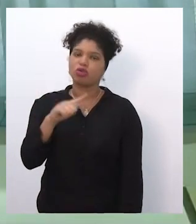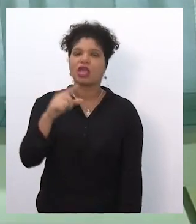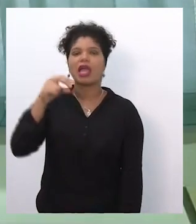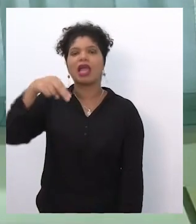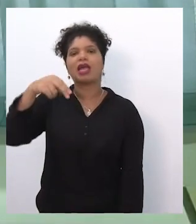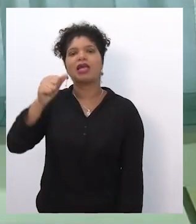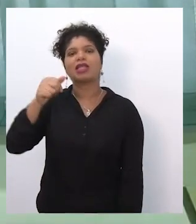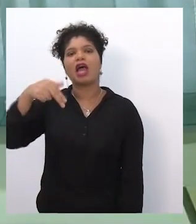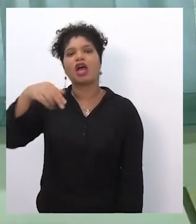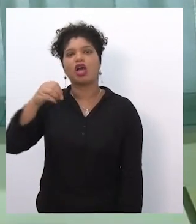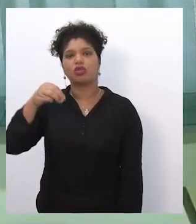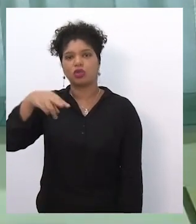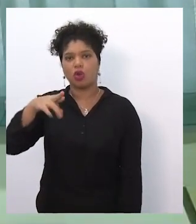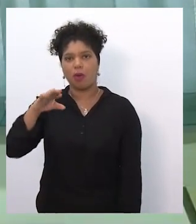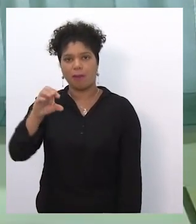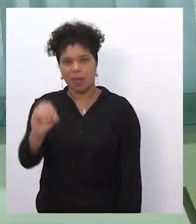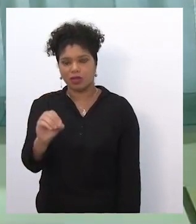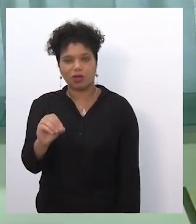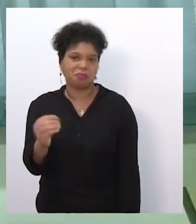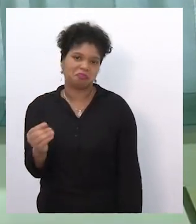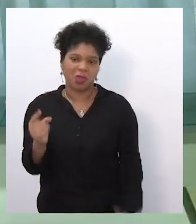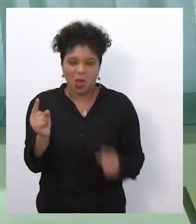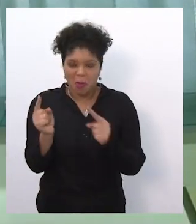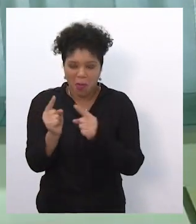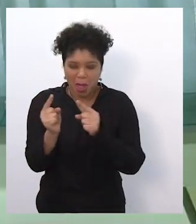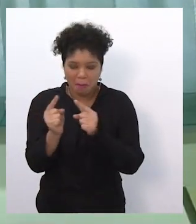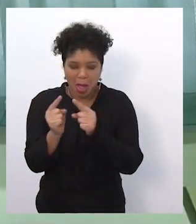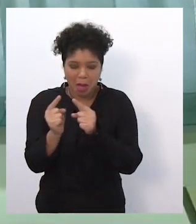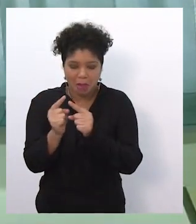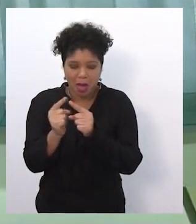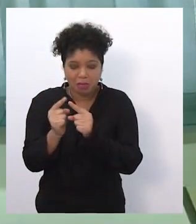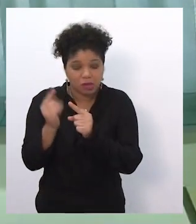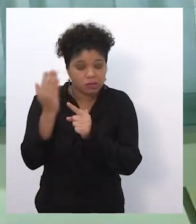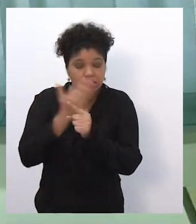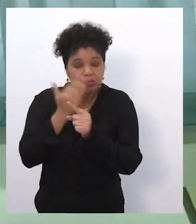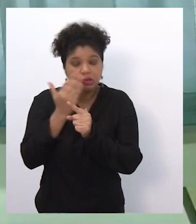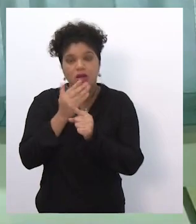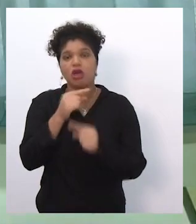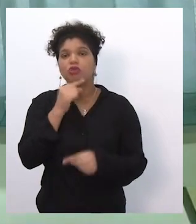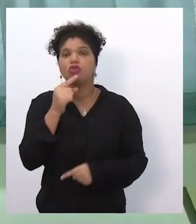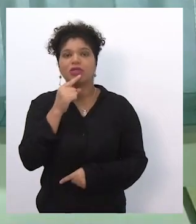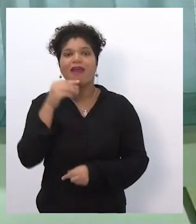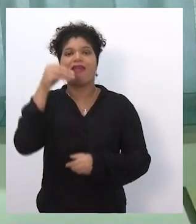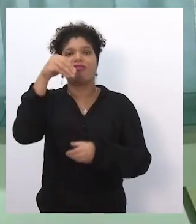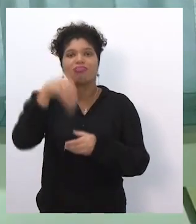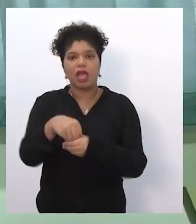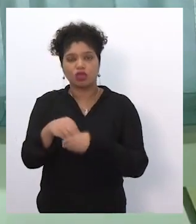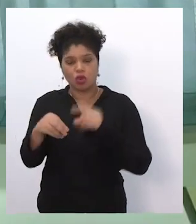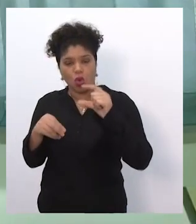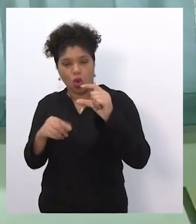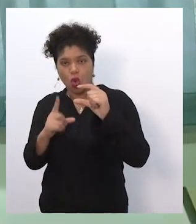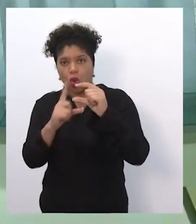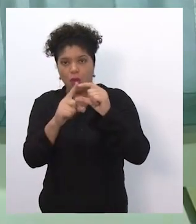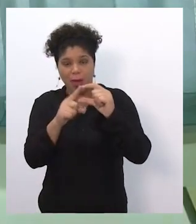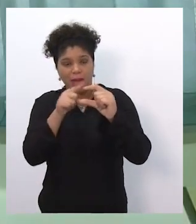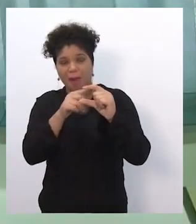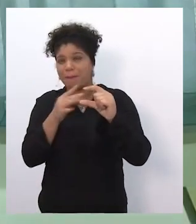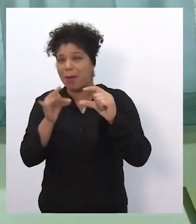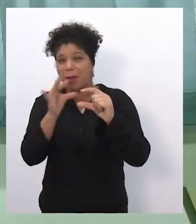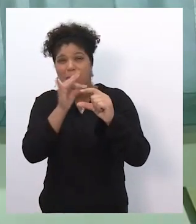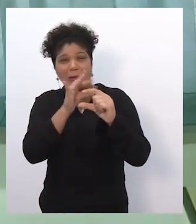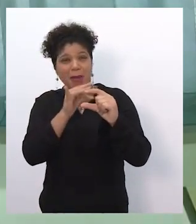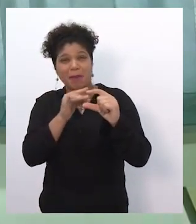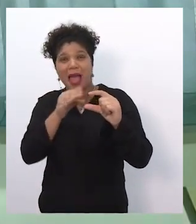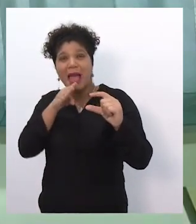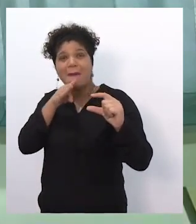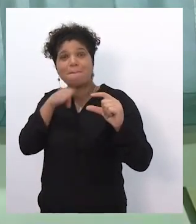conseguimos enxergar esses equipamentos, e dentro de um processador existe bilhões desses